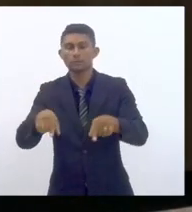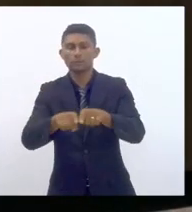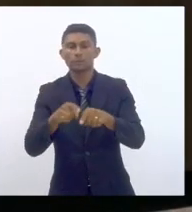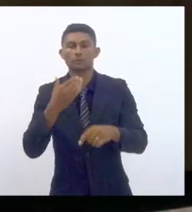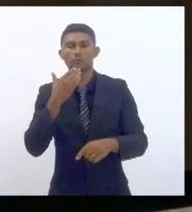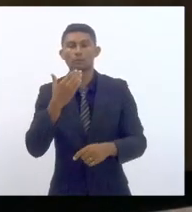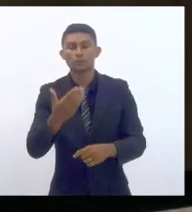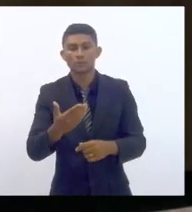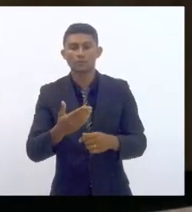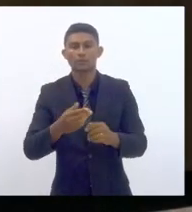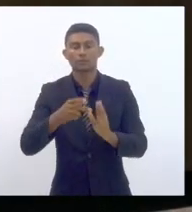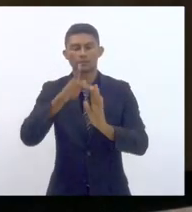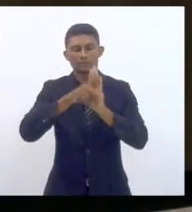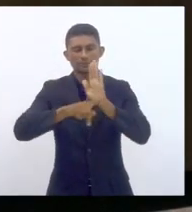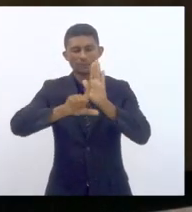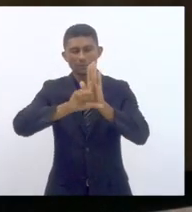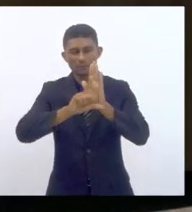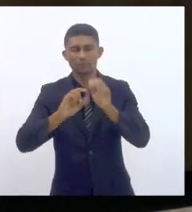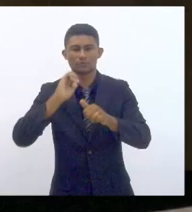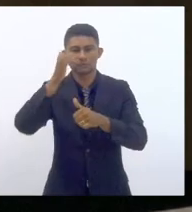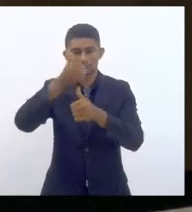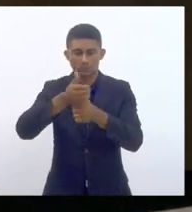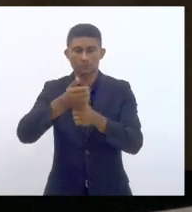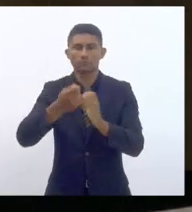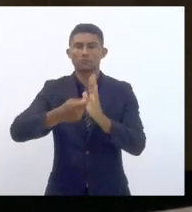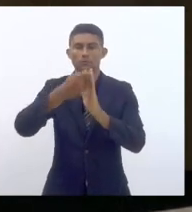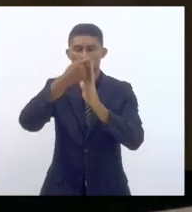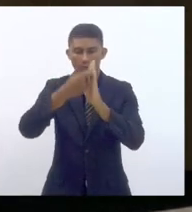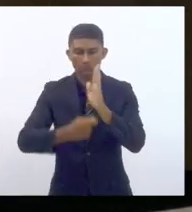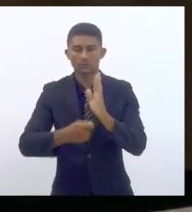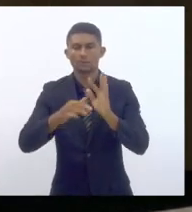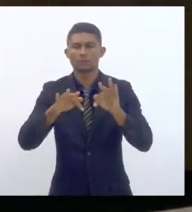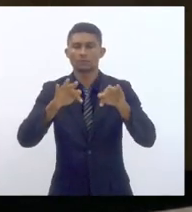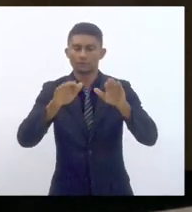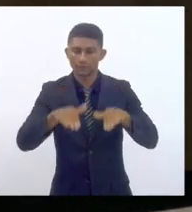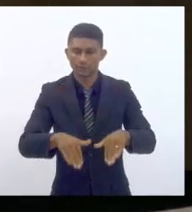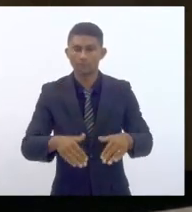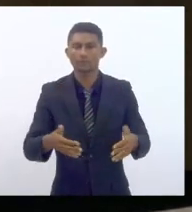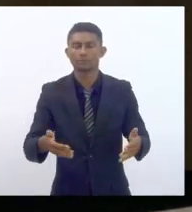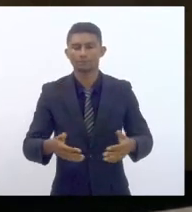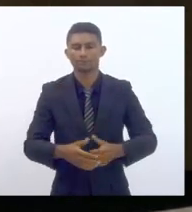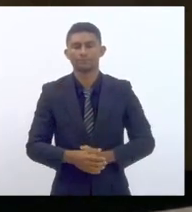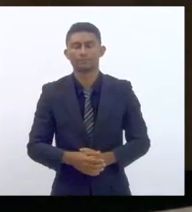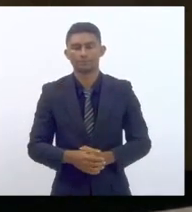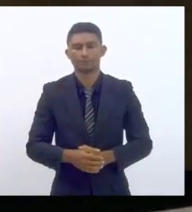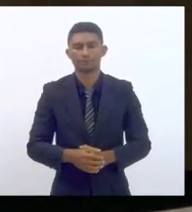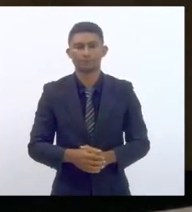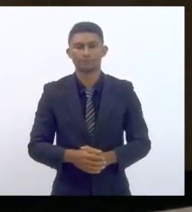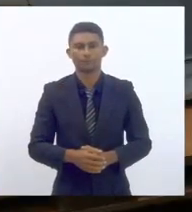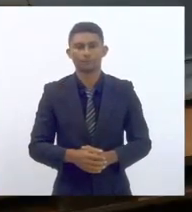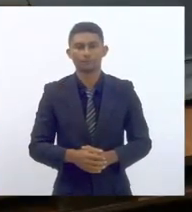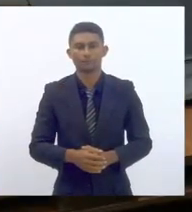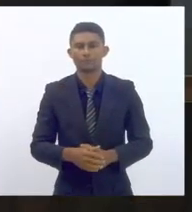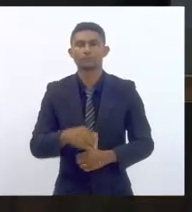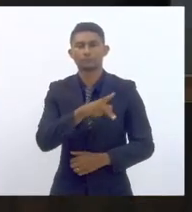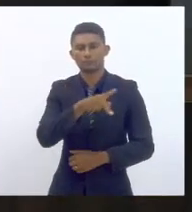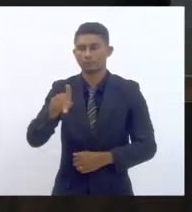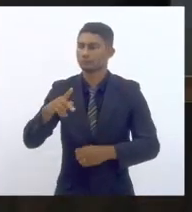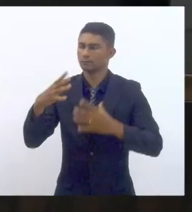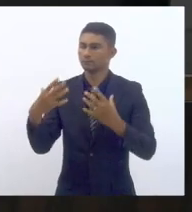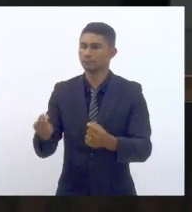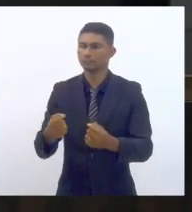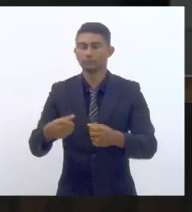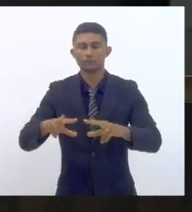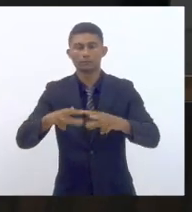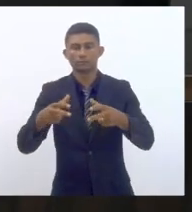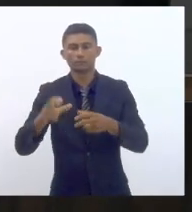por substitutivo e pedindo a Vossa Excelência forma final de redação. Que a presidência defere. Pela